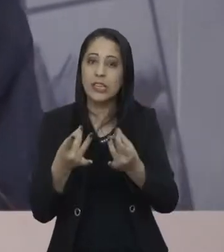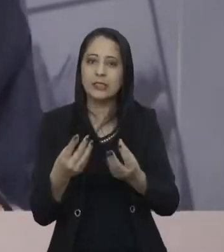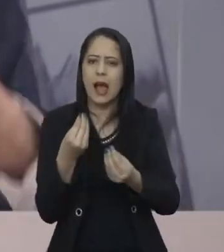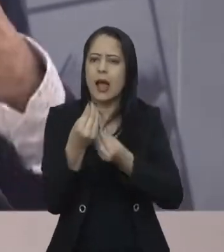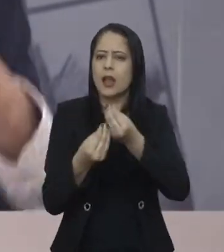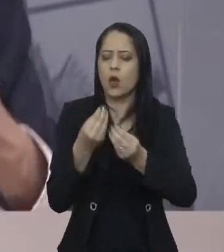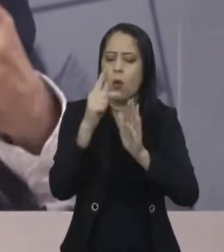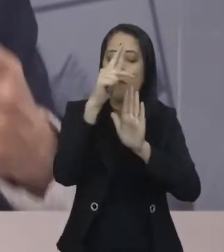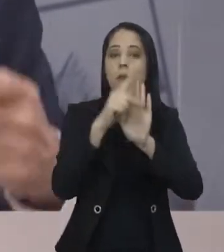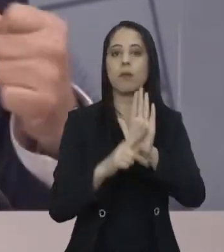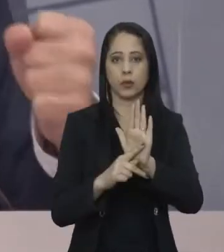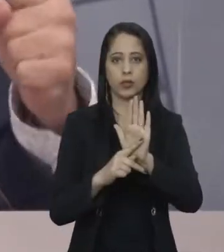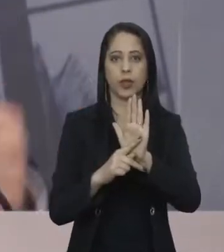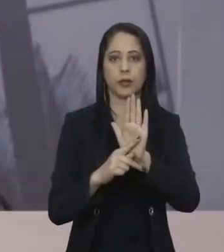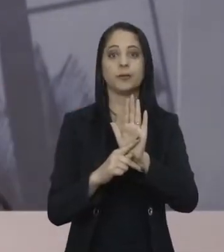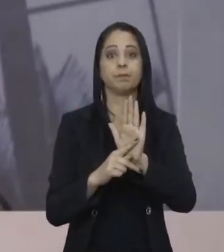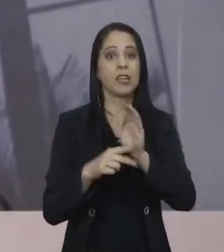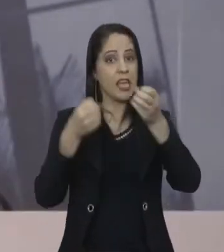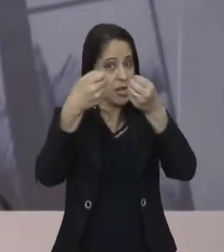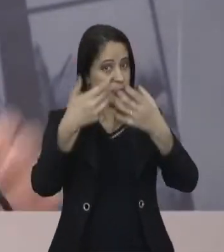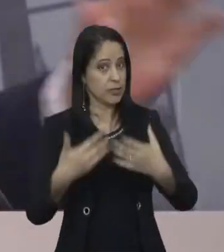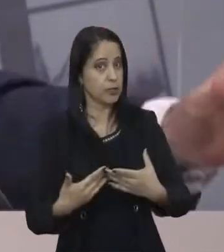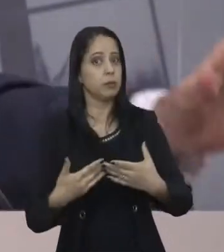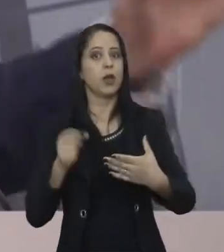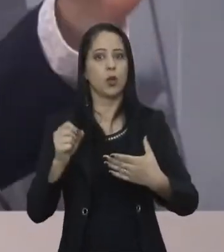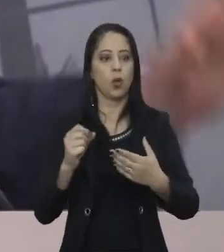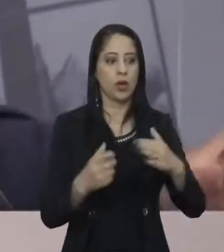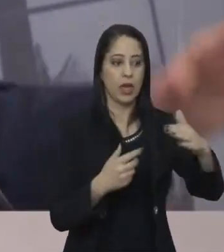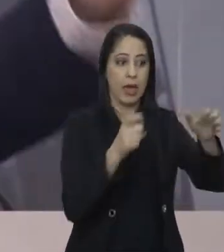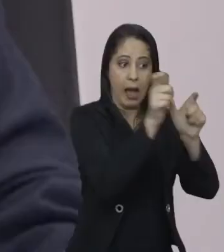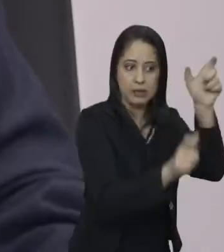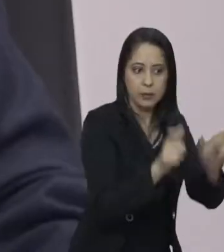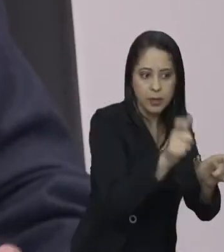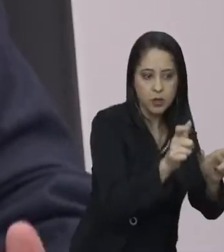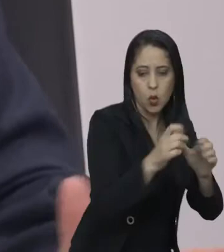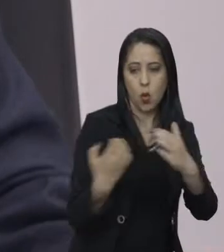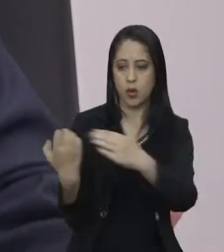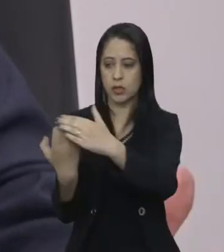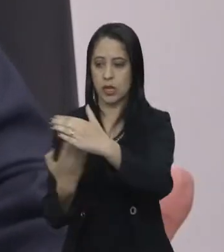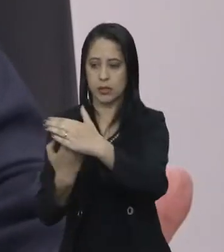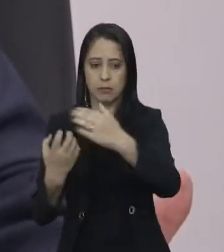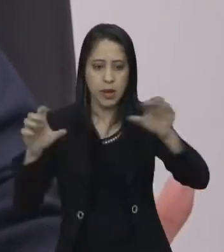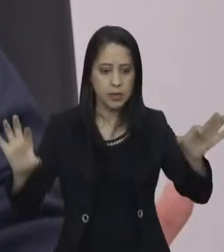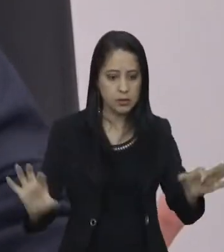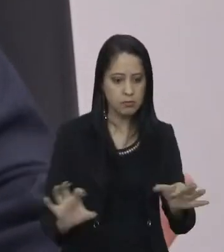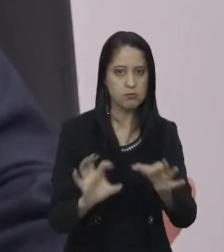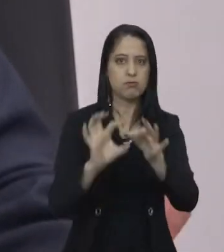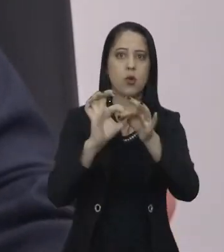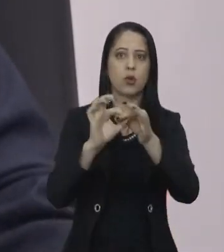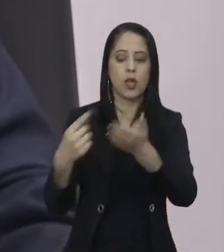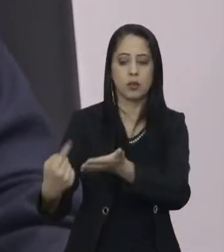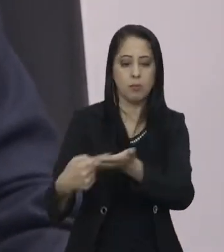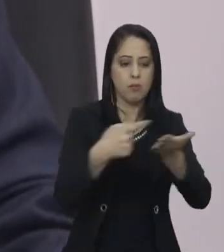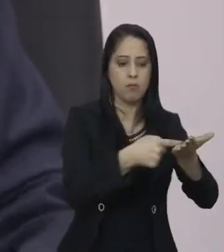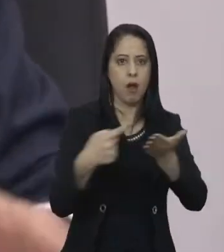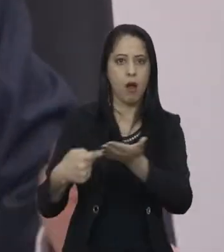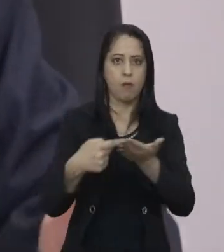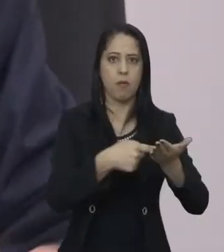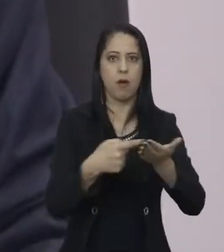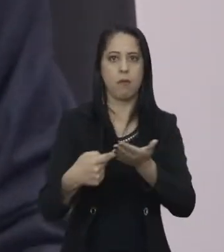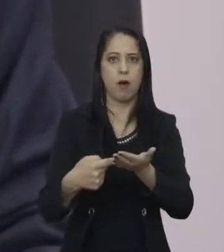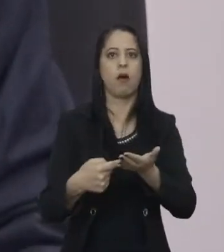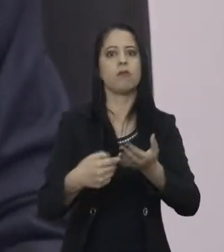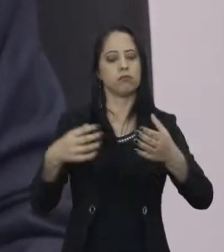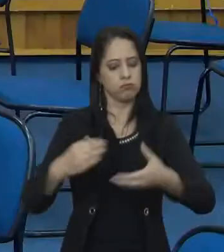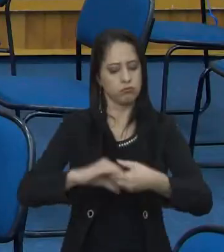e reforçou que o objetivo é aproximar empregados e empregadores a fim de que as decisões tomadas sejam boas para